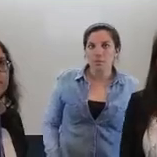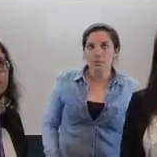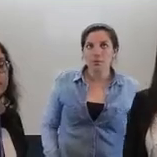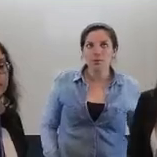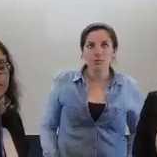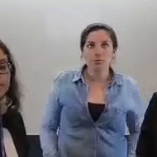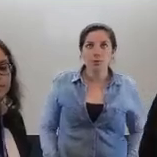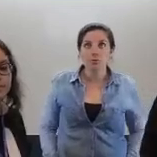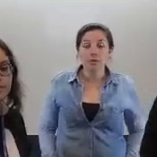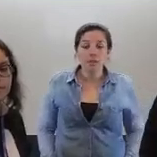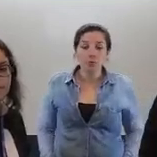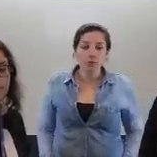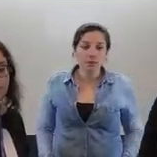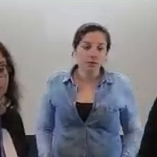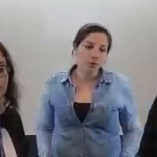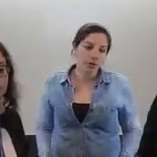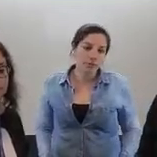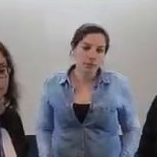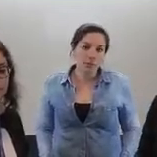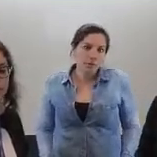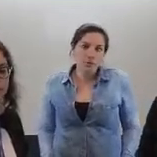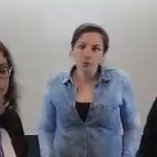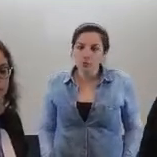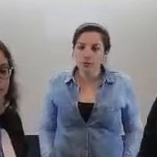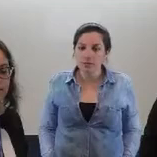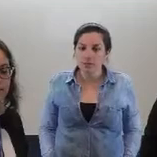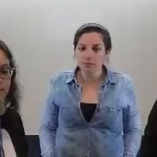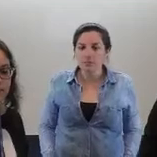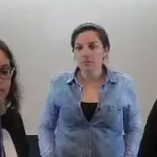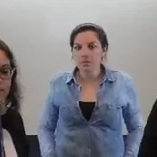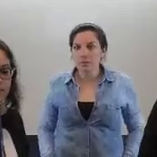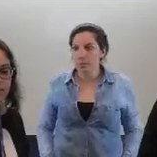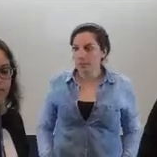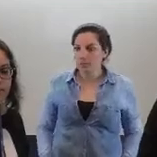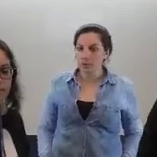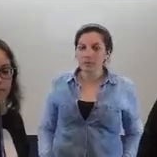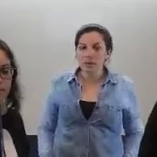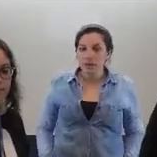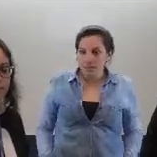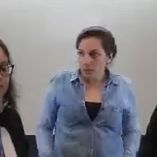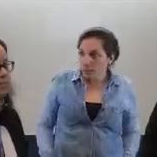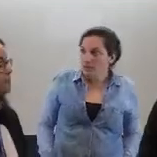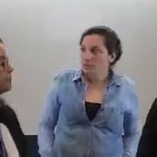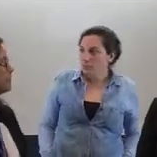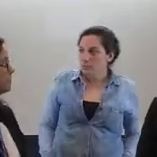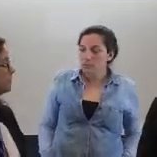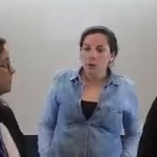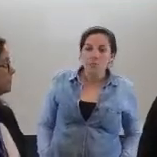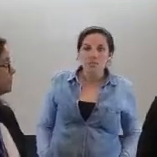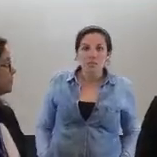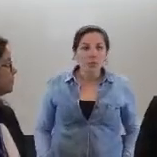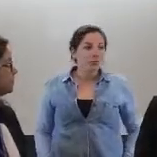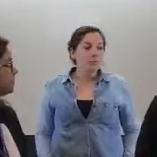bem importante tudo isso. E até porque agora, né, a maioria dos estudantes que estão acompanhando nós, estão começando o